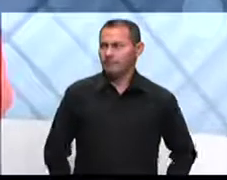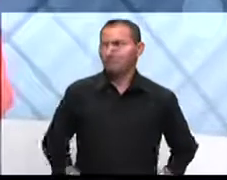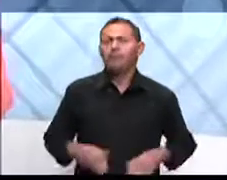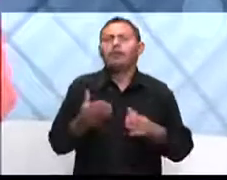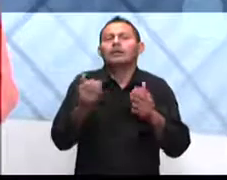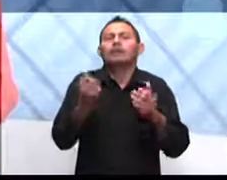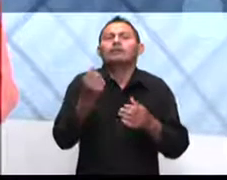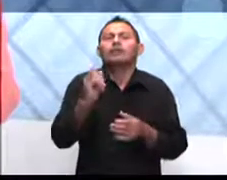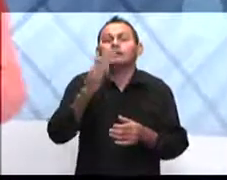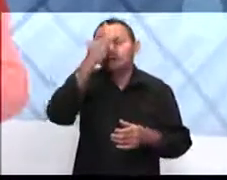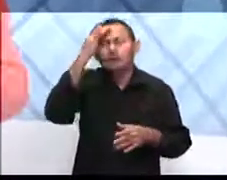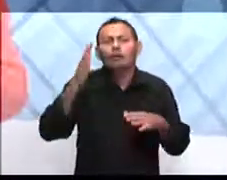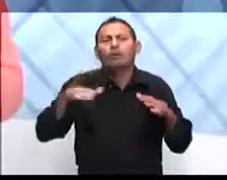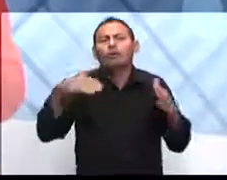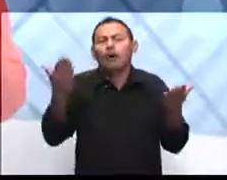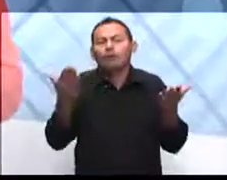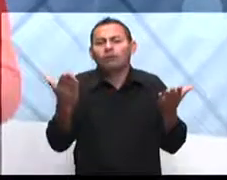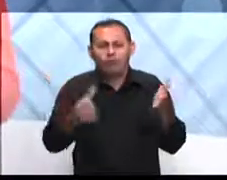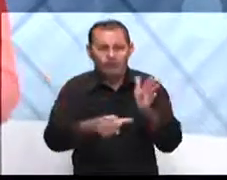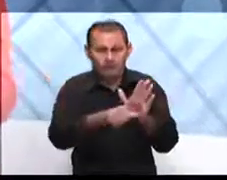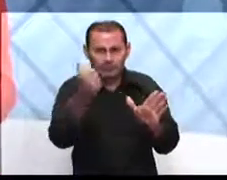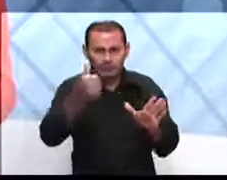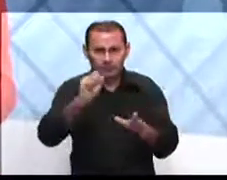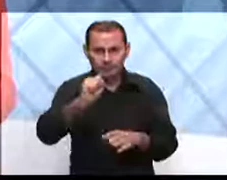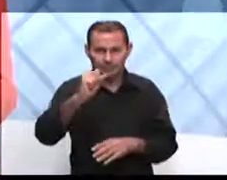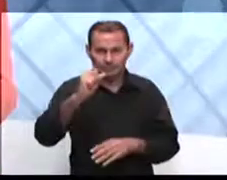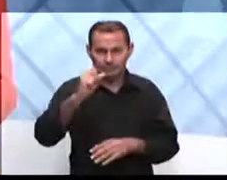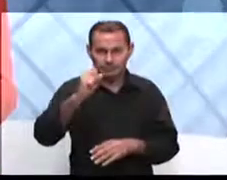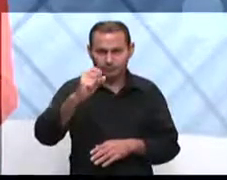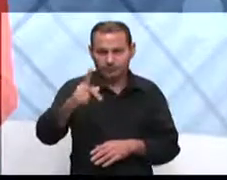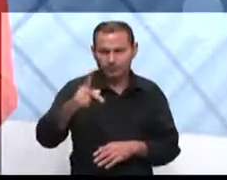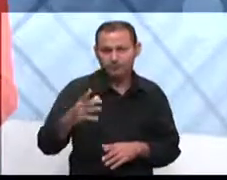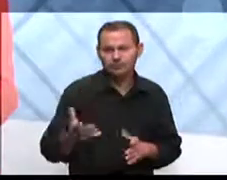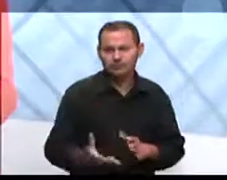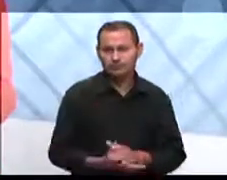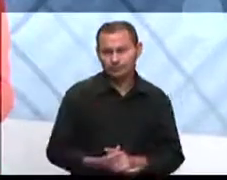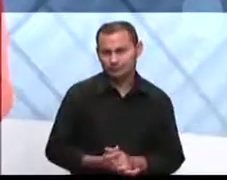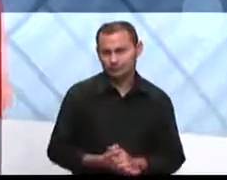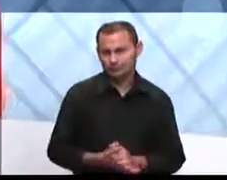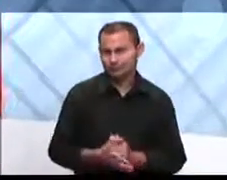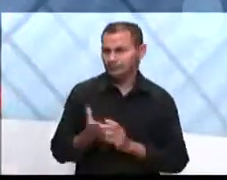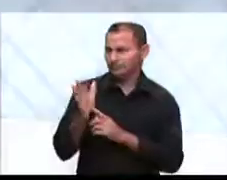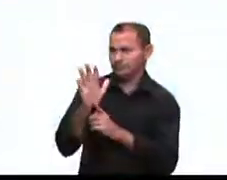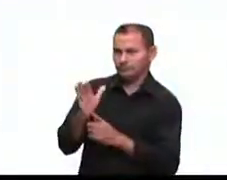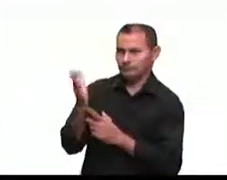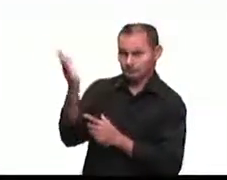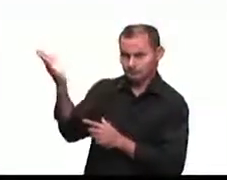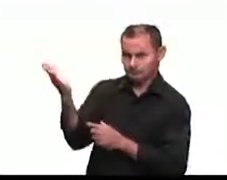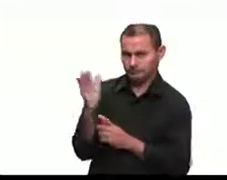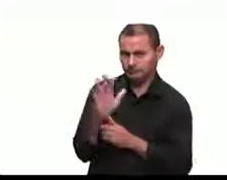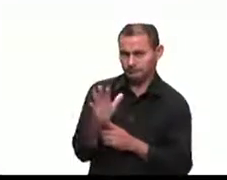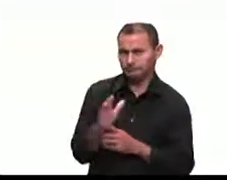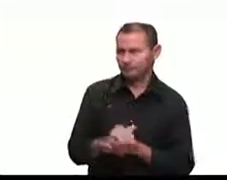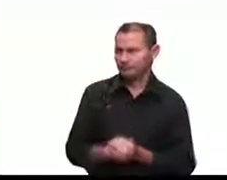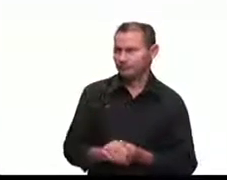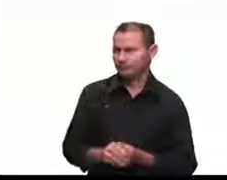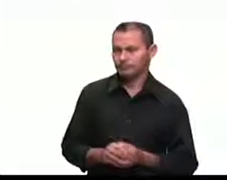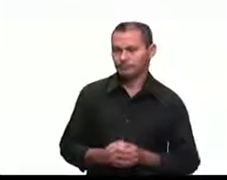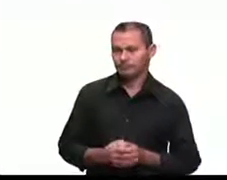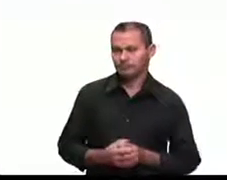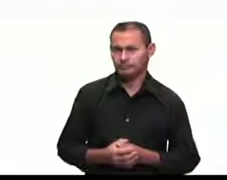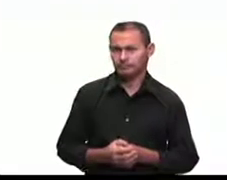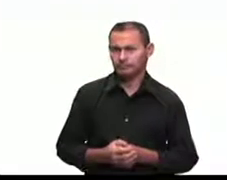E aí, pessoal, qual será então a nossa primeira situação, problema? Então, indo ao quadro ali, teremos ali